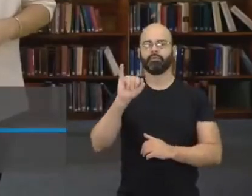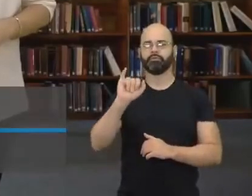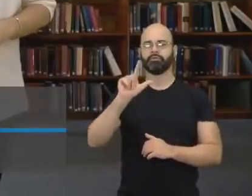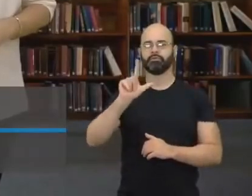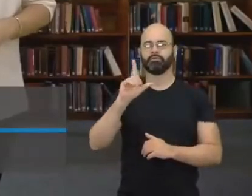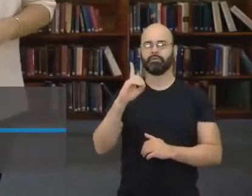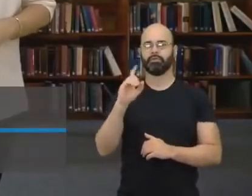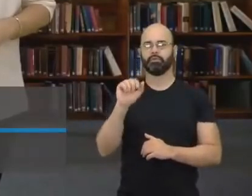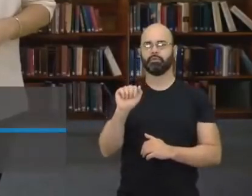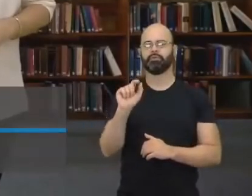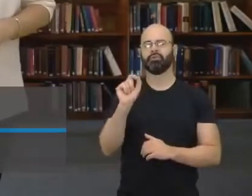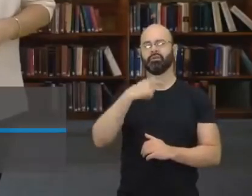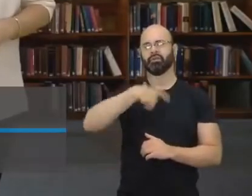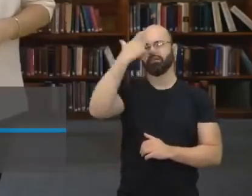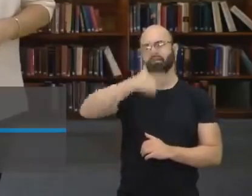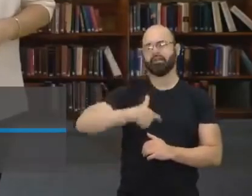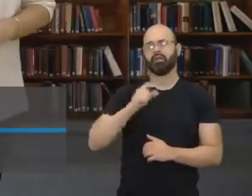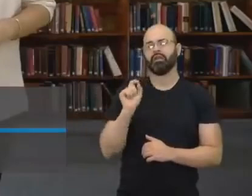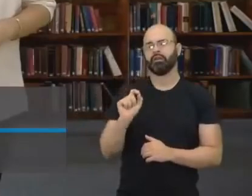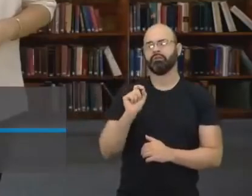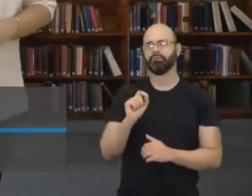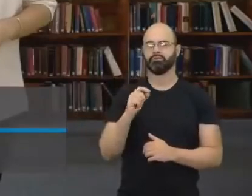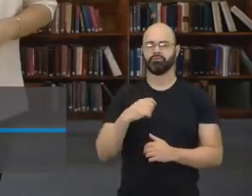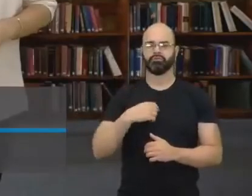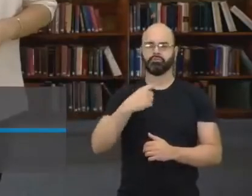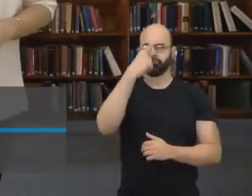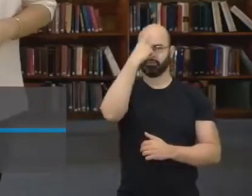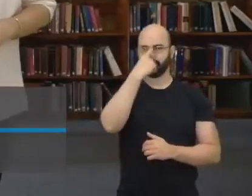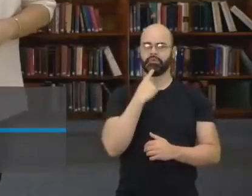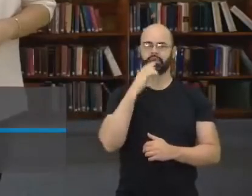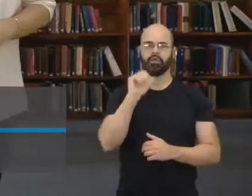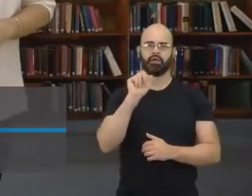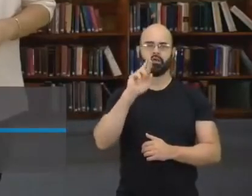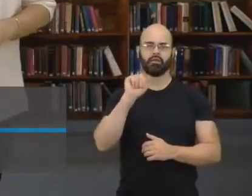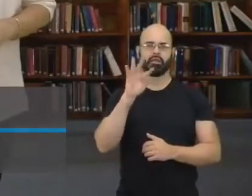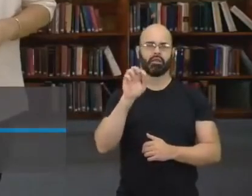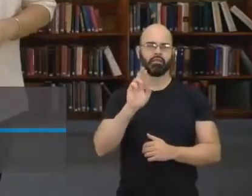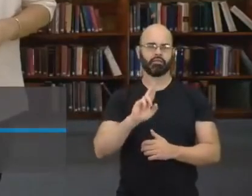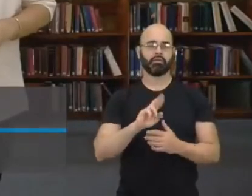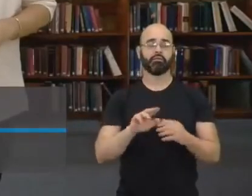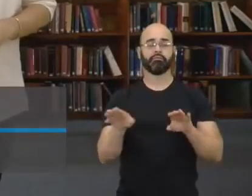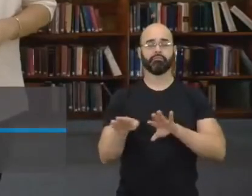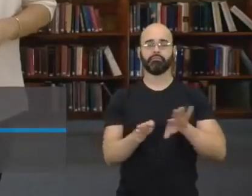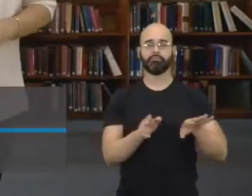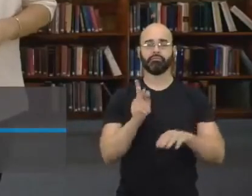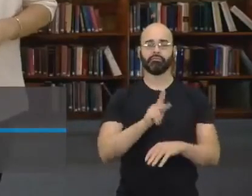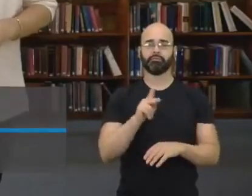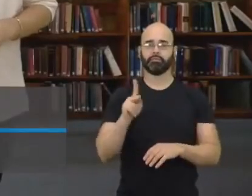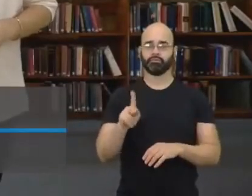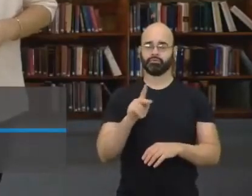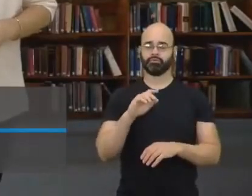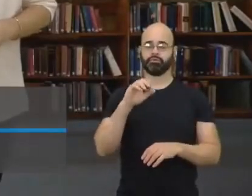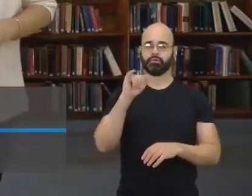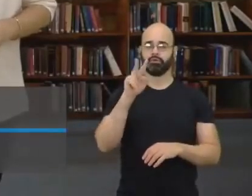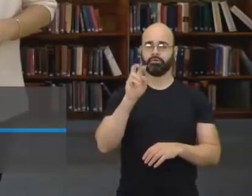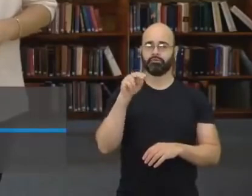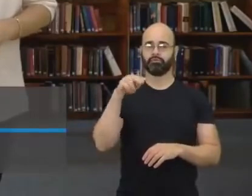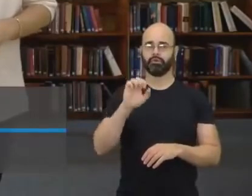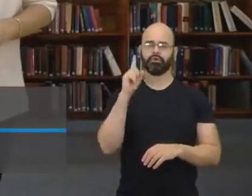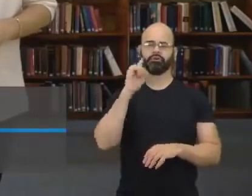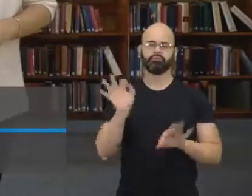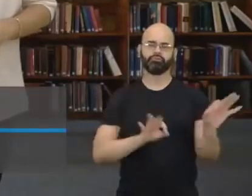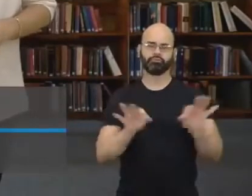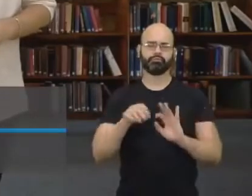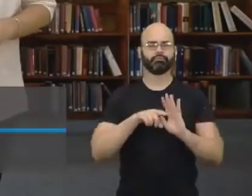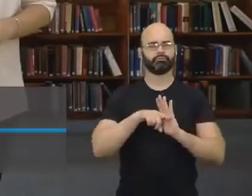pesquisou sobre quem eu sou, sobre o caráter. E nós tivemos a professora Ivone, que pesquisou sobre organização, pesquisa, essa